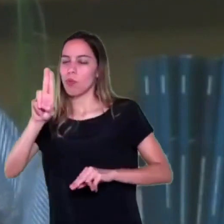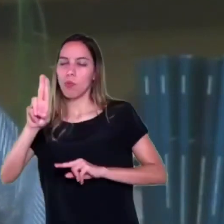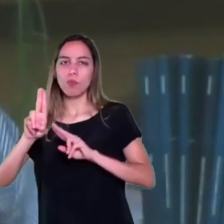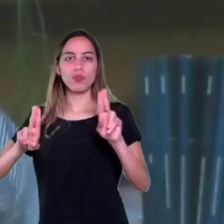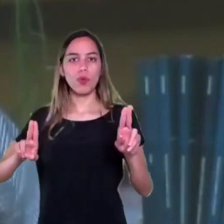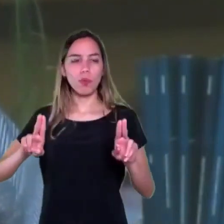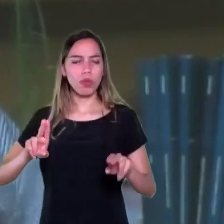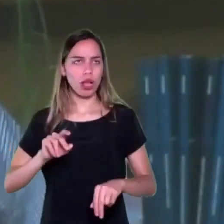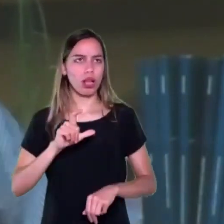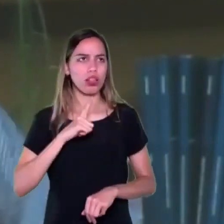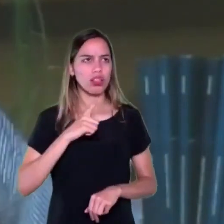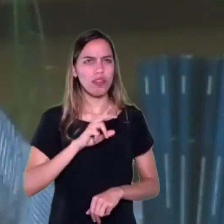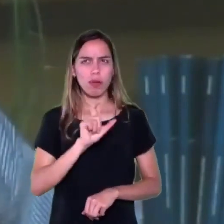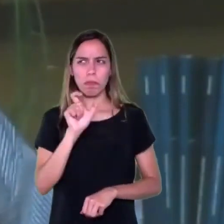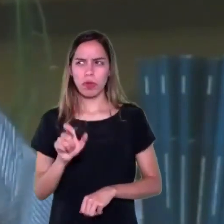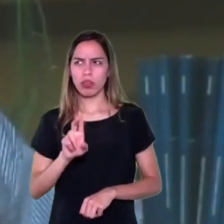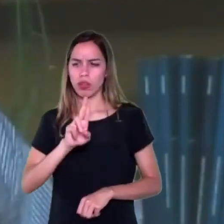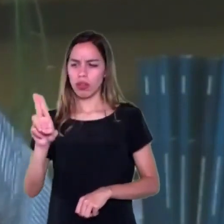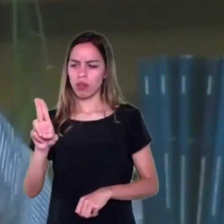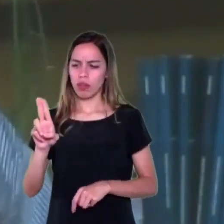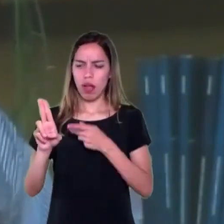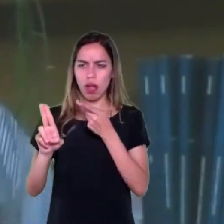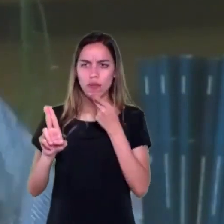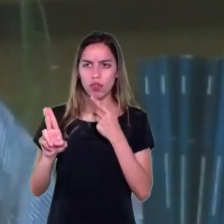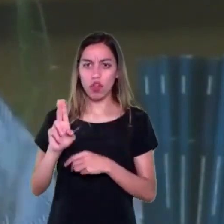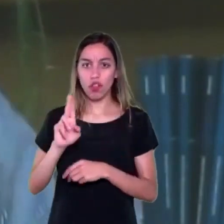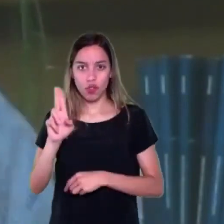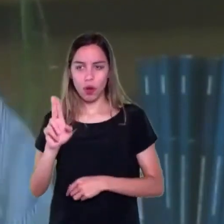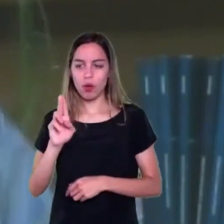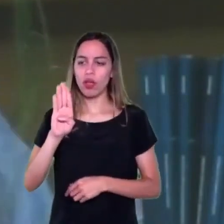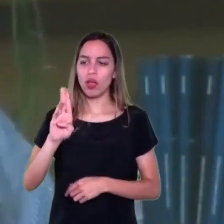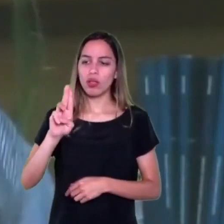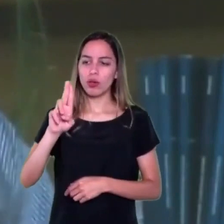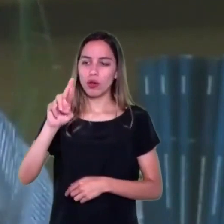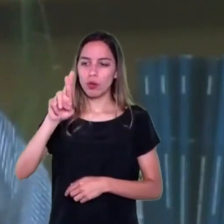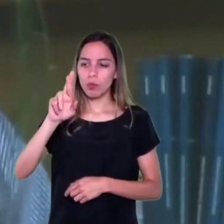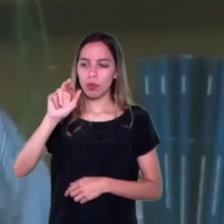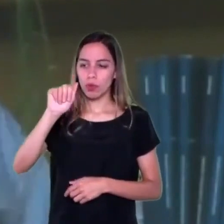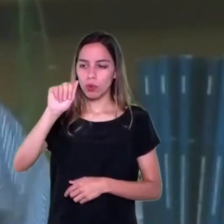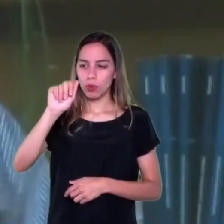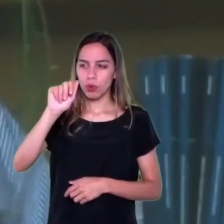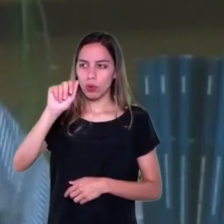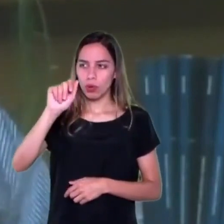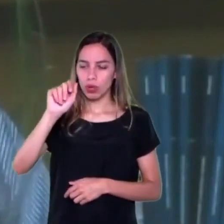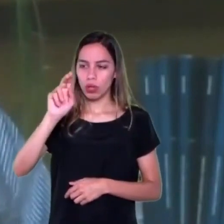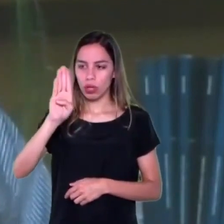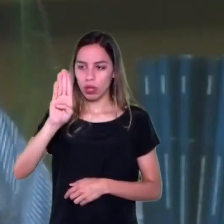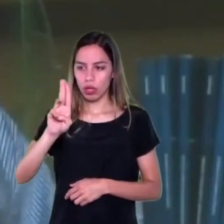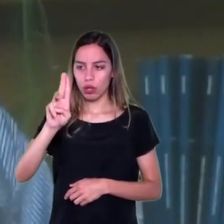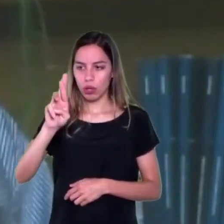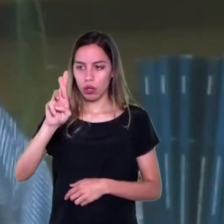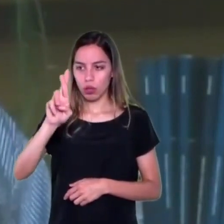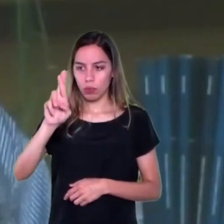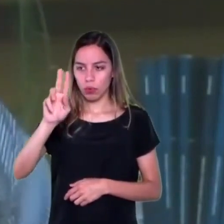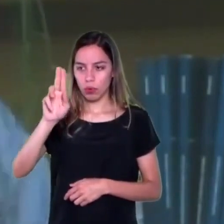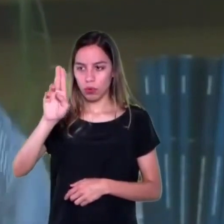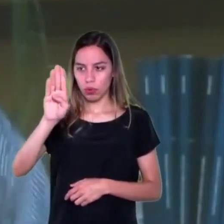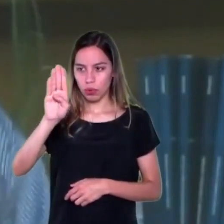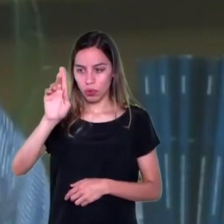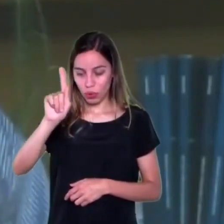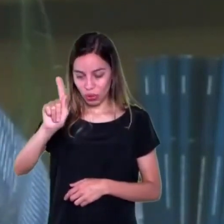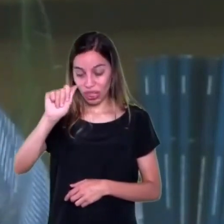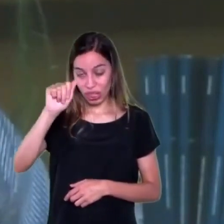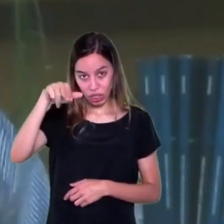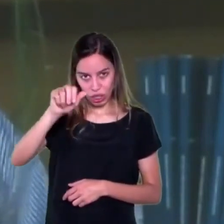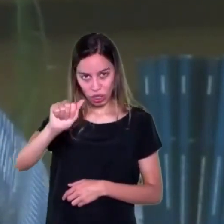chamava Burgana, que era Burgo de Ana, né, por causa de Santana. E um